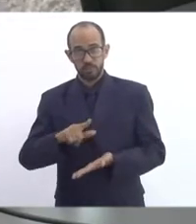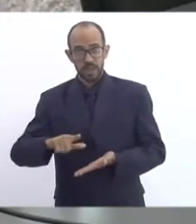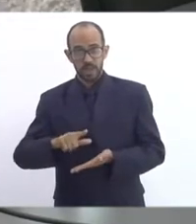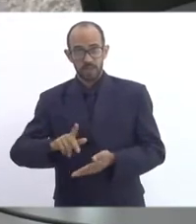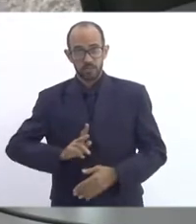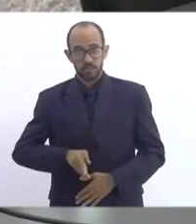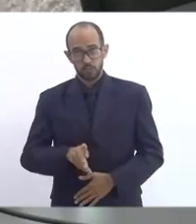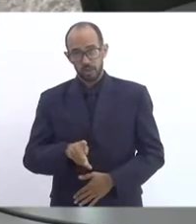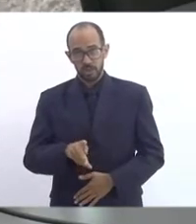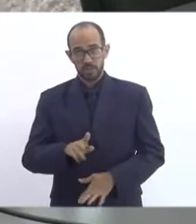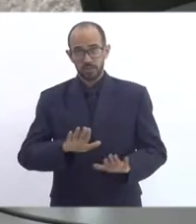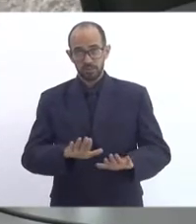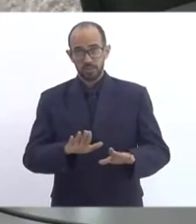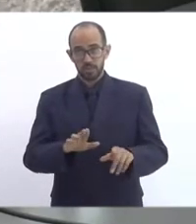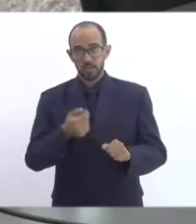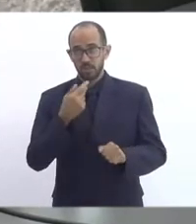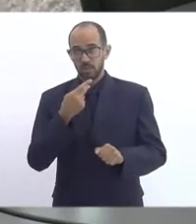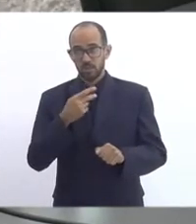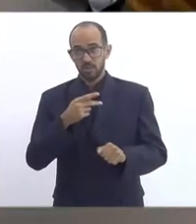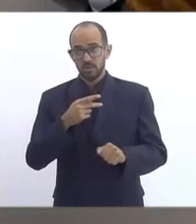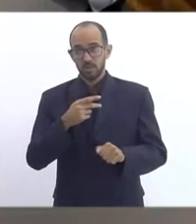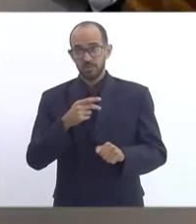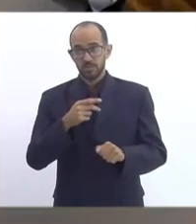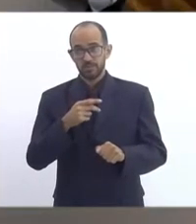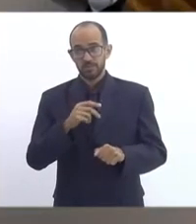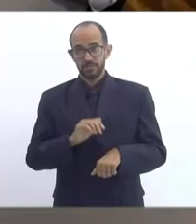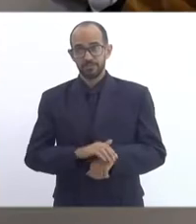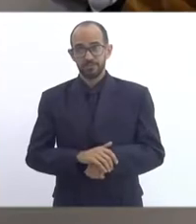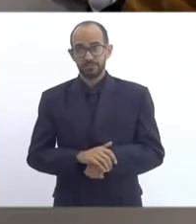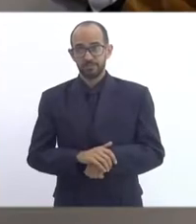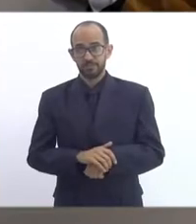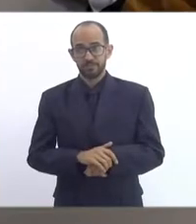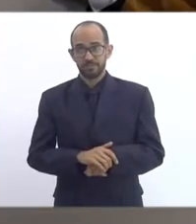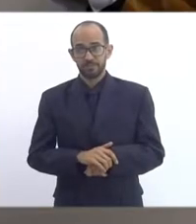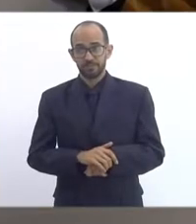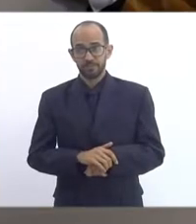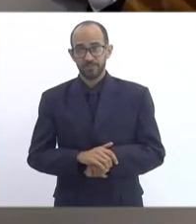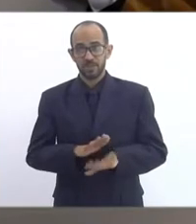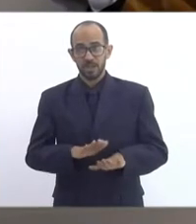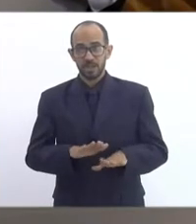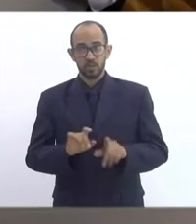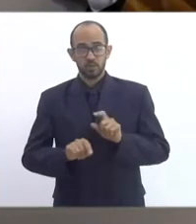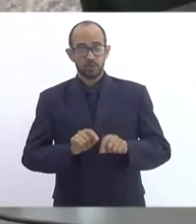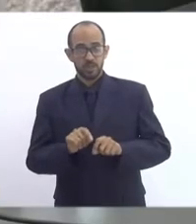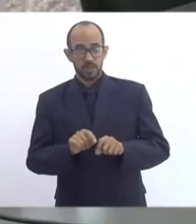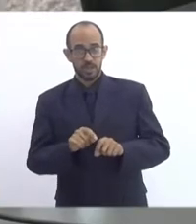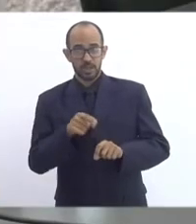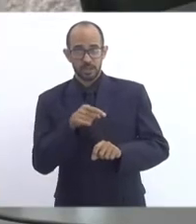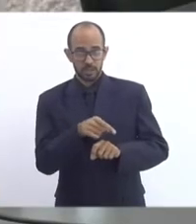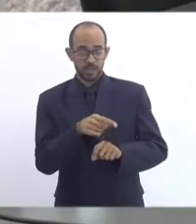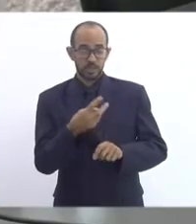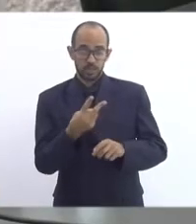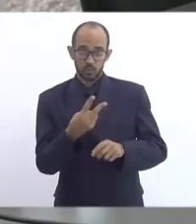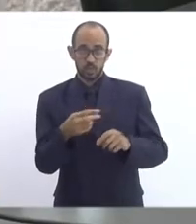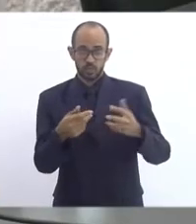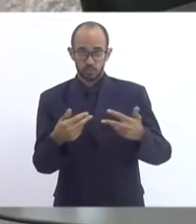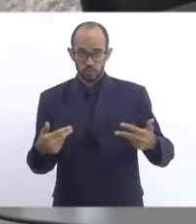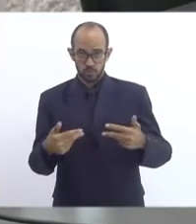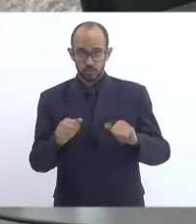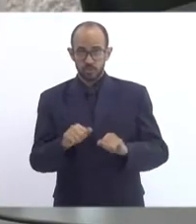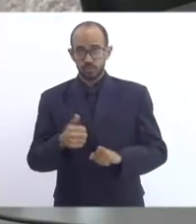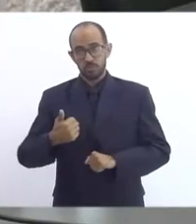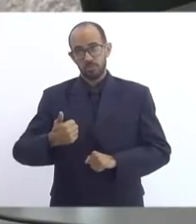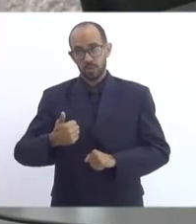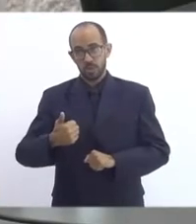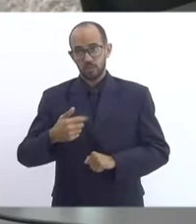O que eu quero dizer é que nesse caso... Não andaria, porque a anexação também... É porque nesse caso específico tem duas questões aqui. A primeira é que